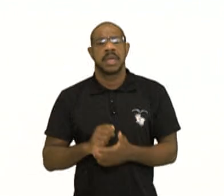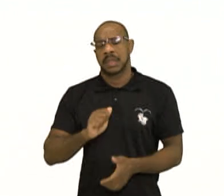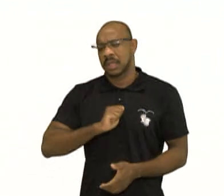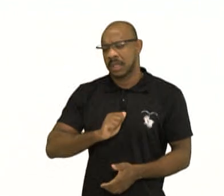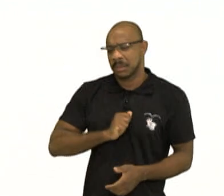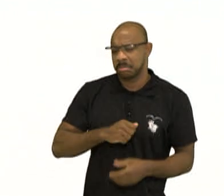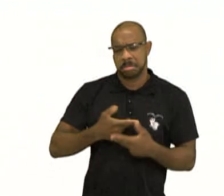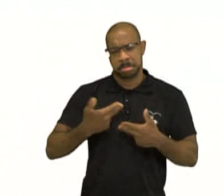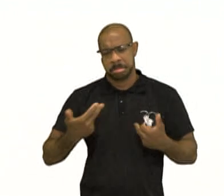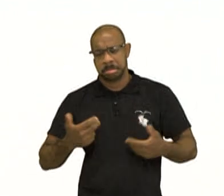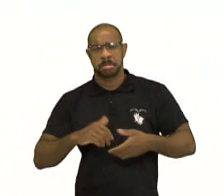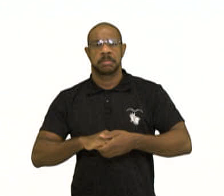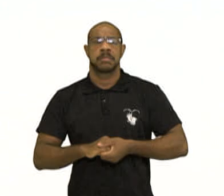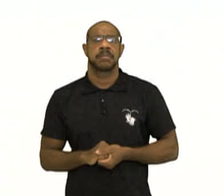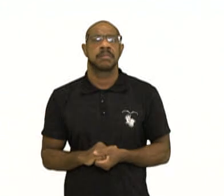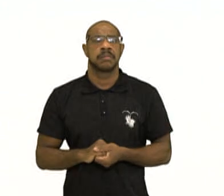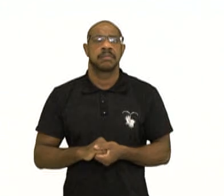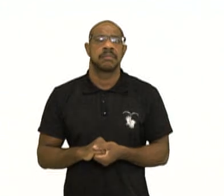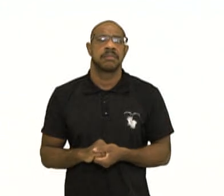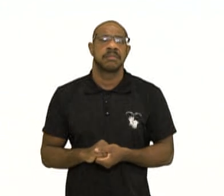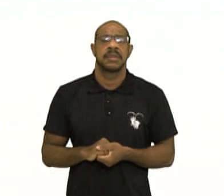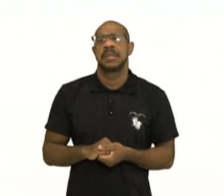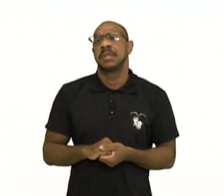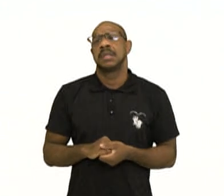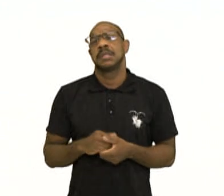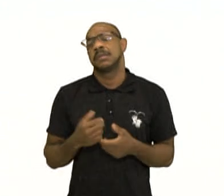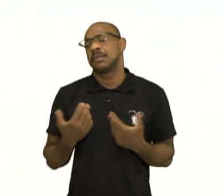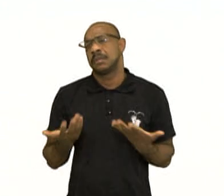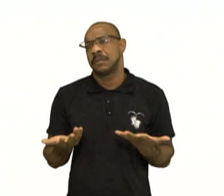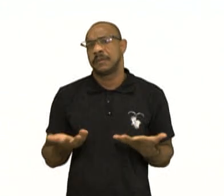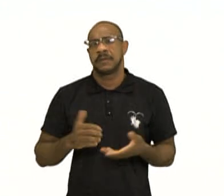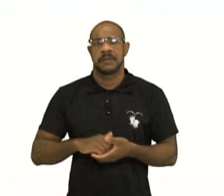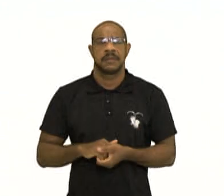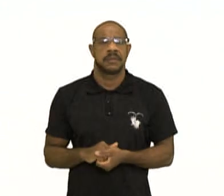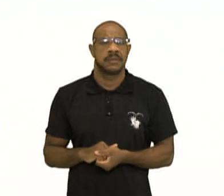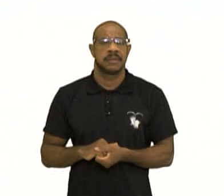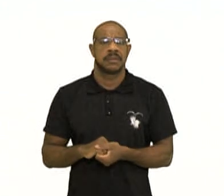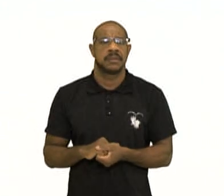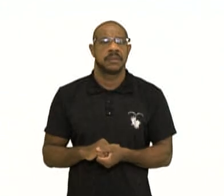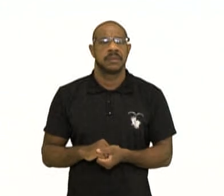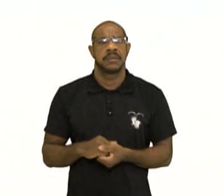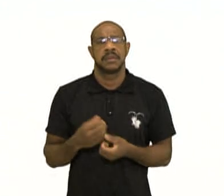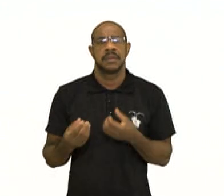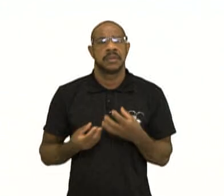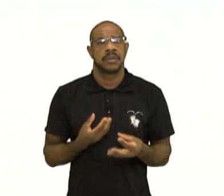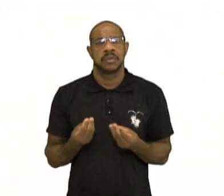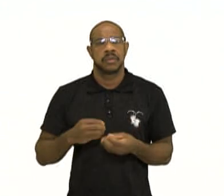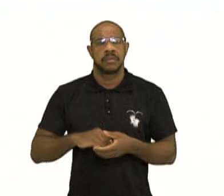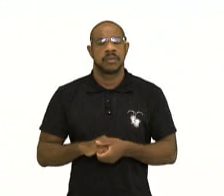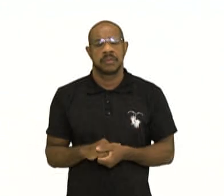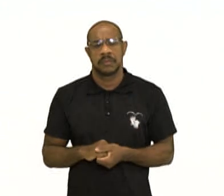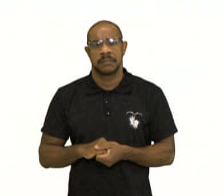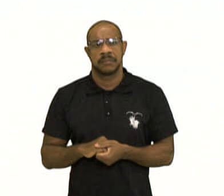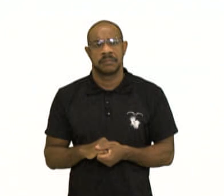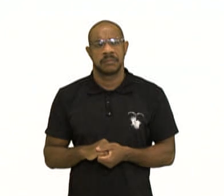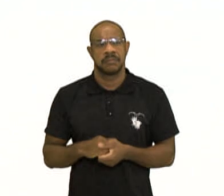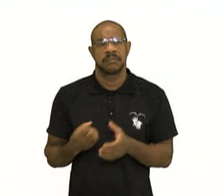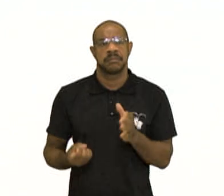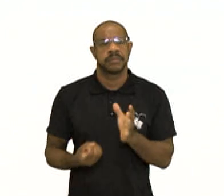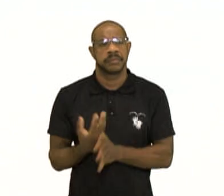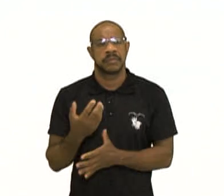após o relativismo, como o funcionalismo, né, que a gente viu aí em aulas passadas